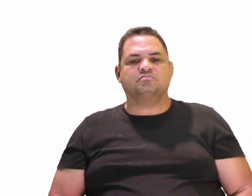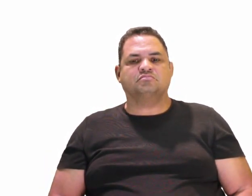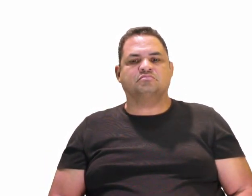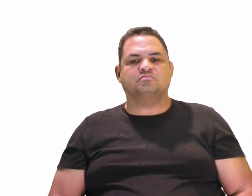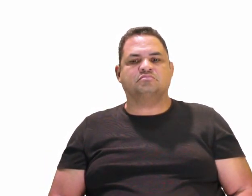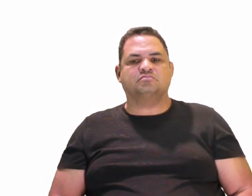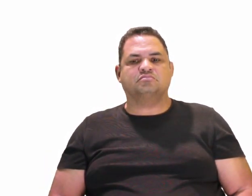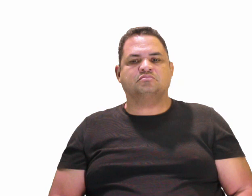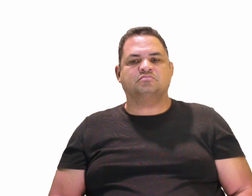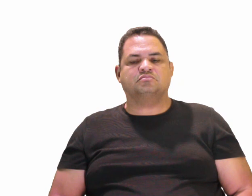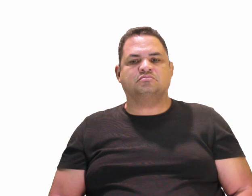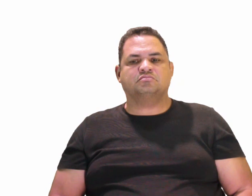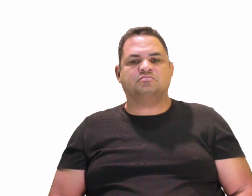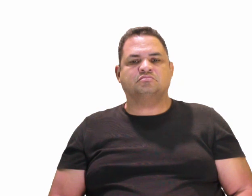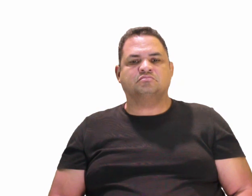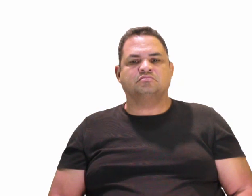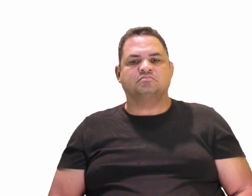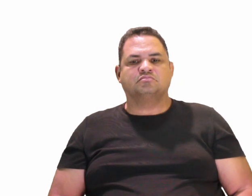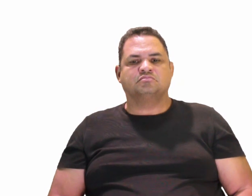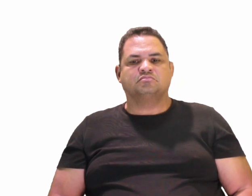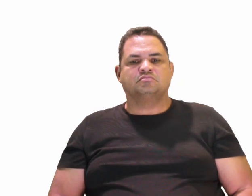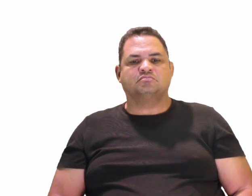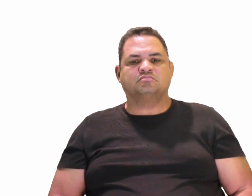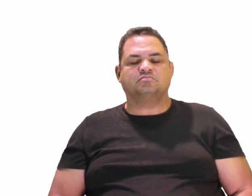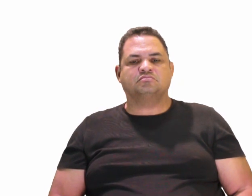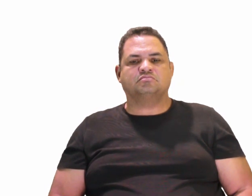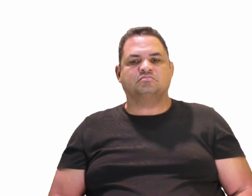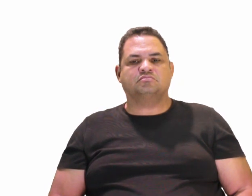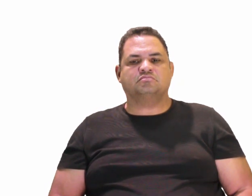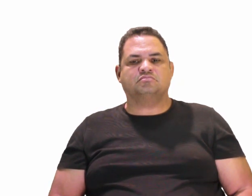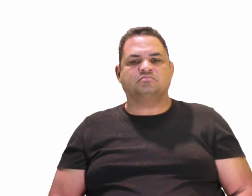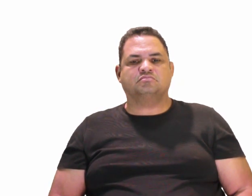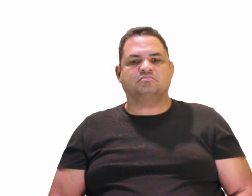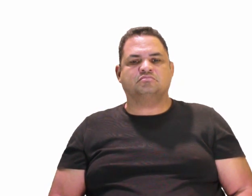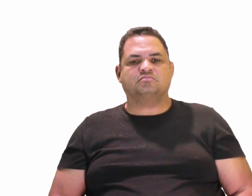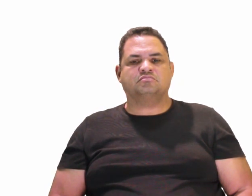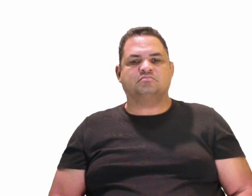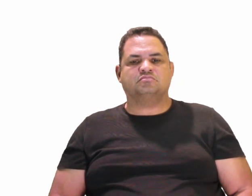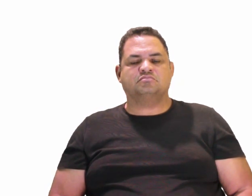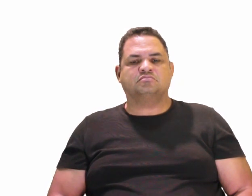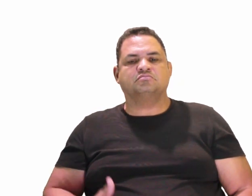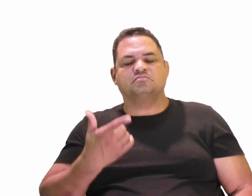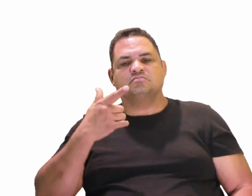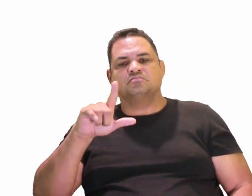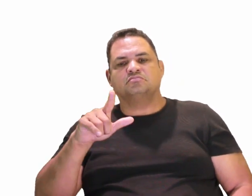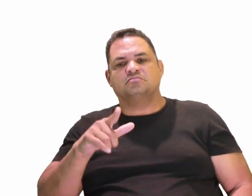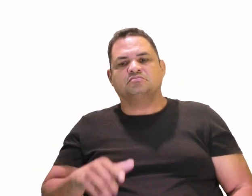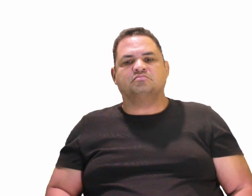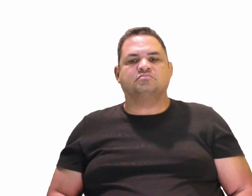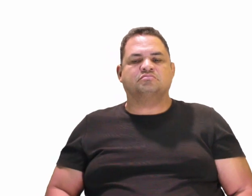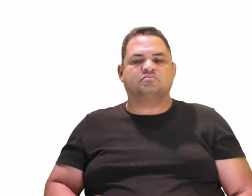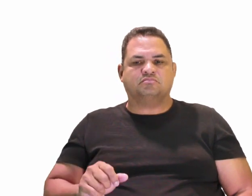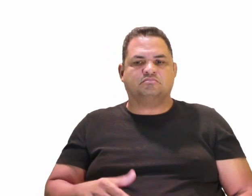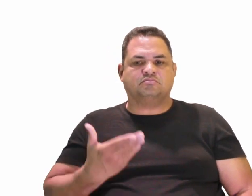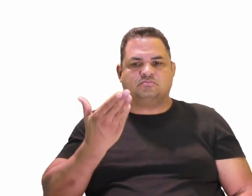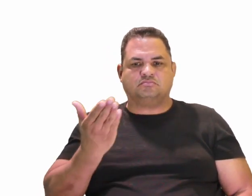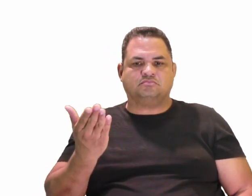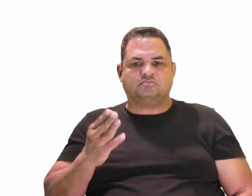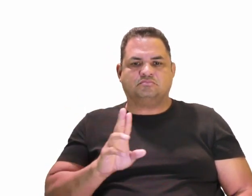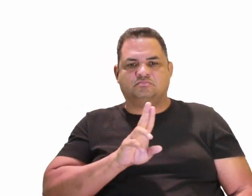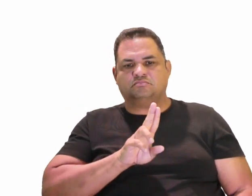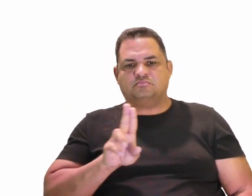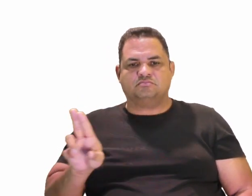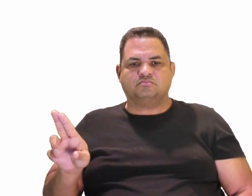play tennis, soccer, basketball, American football and baseball. Então, eu consigo jogar, eu sei jogar aí o